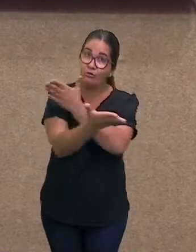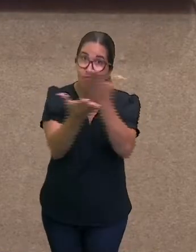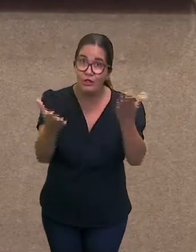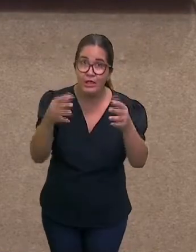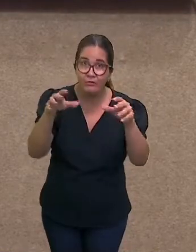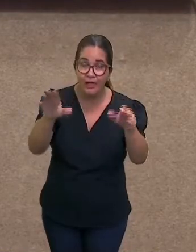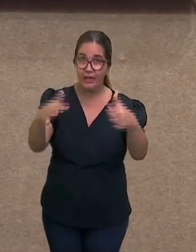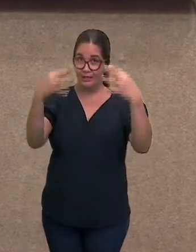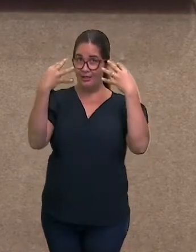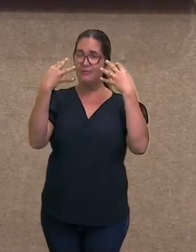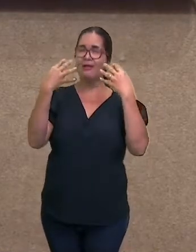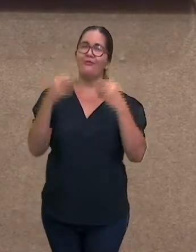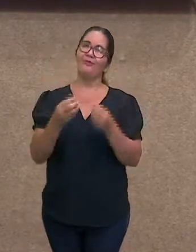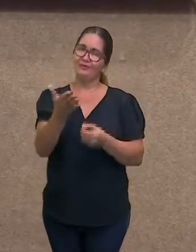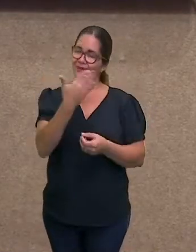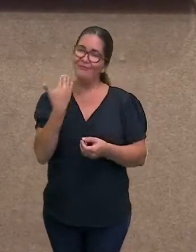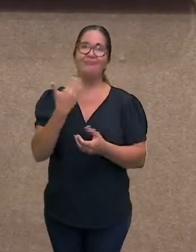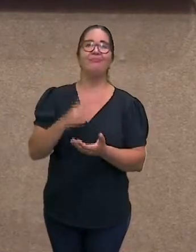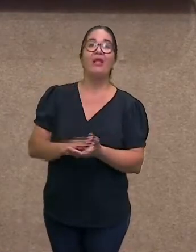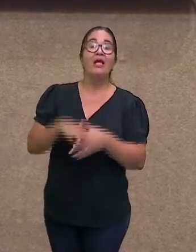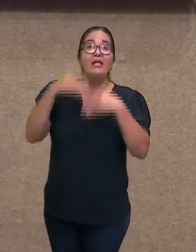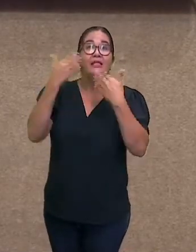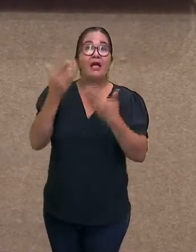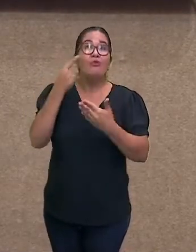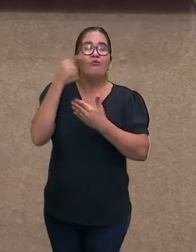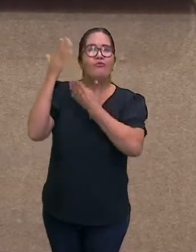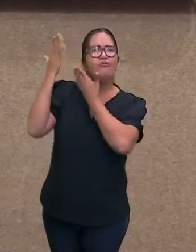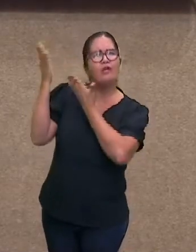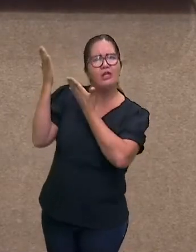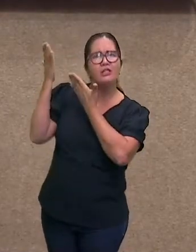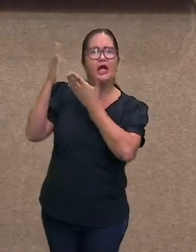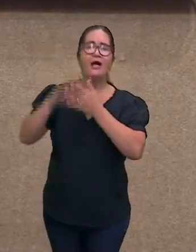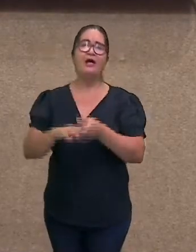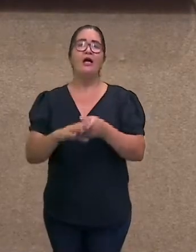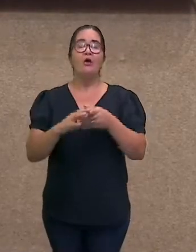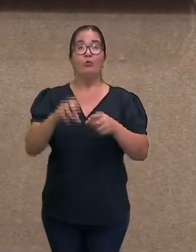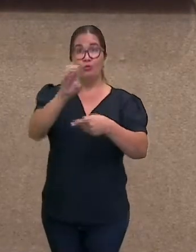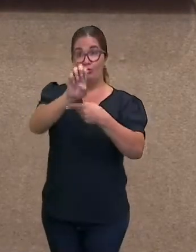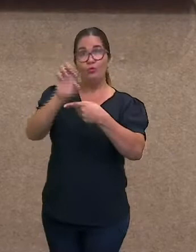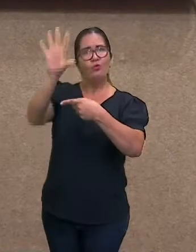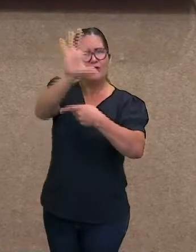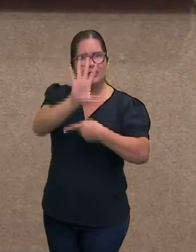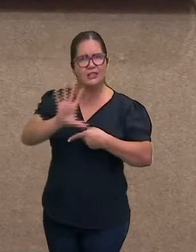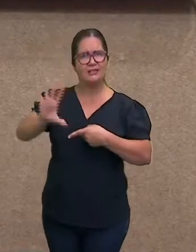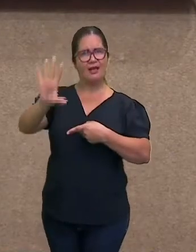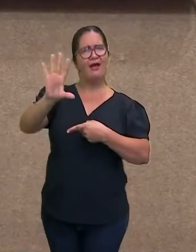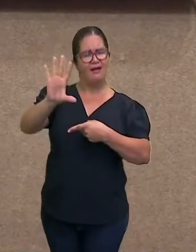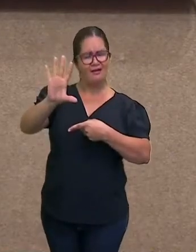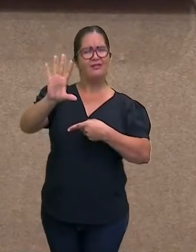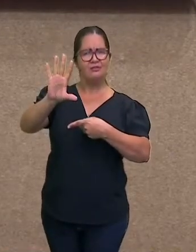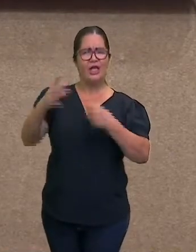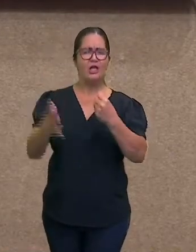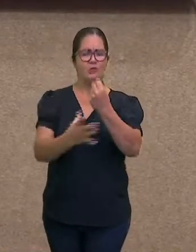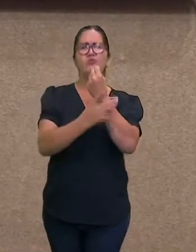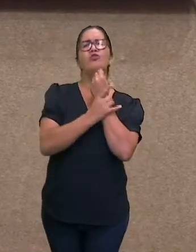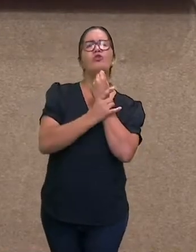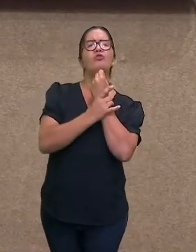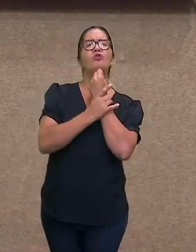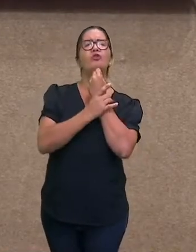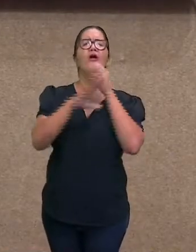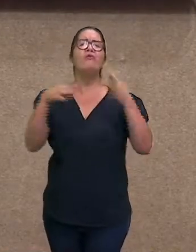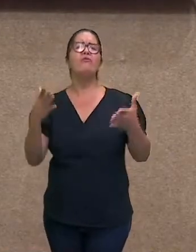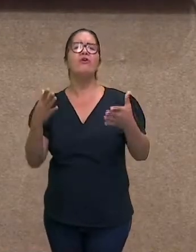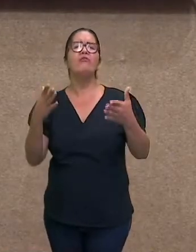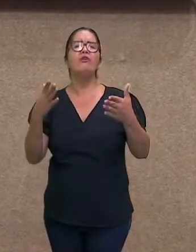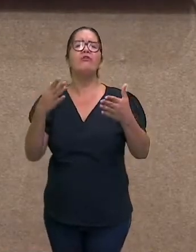aula. Vamos lá? O Estado absolutista é um regime político surgido no fim da Idade Média,